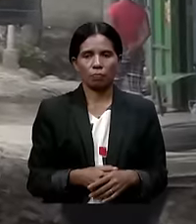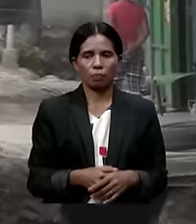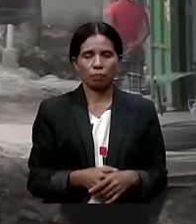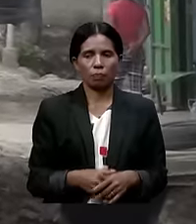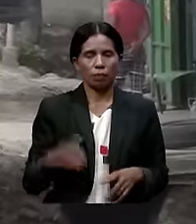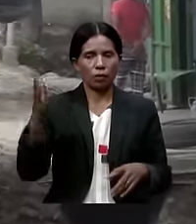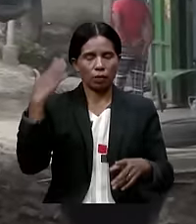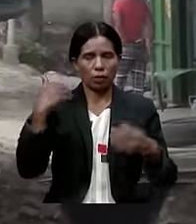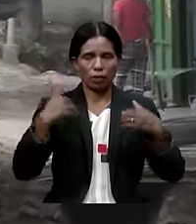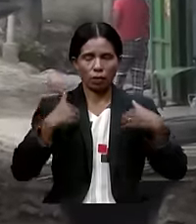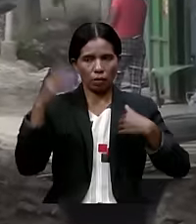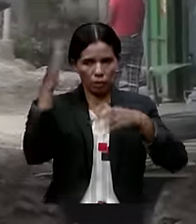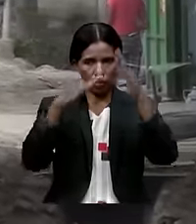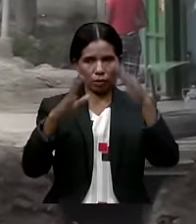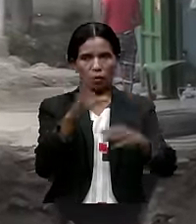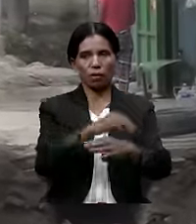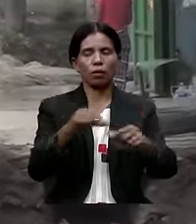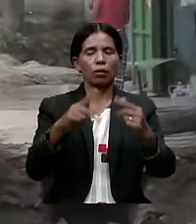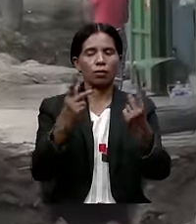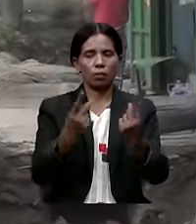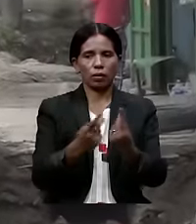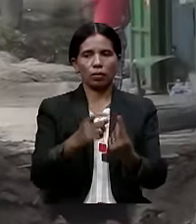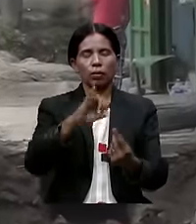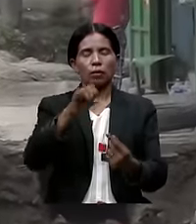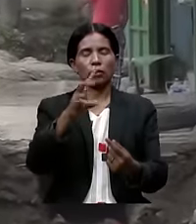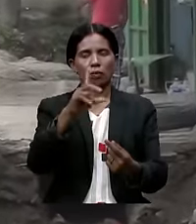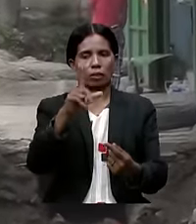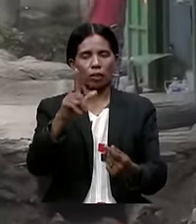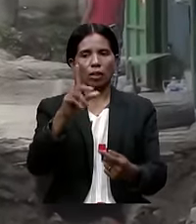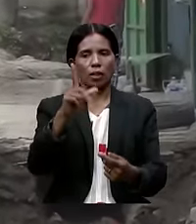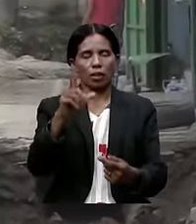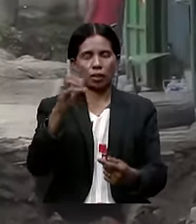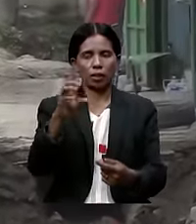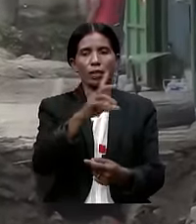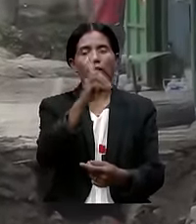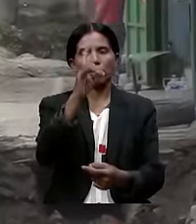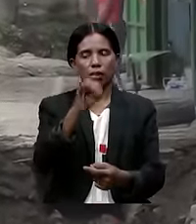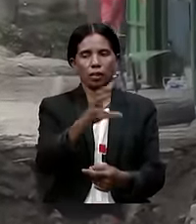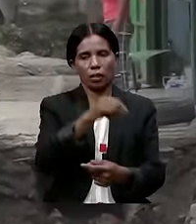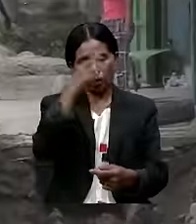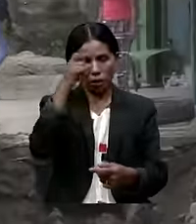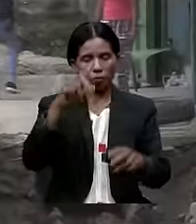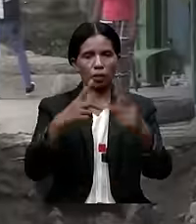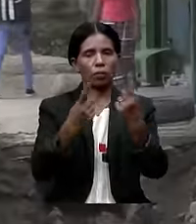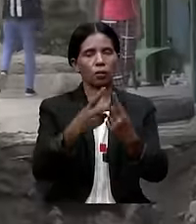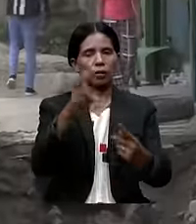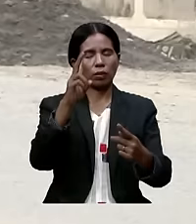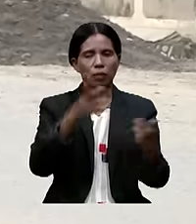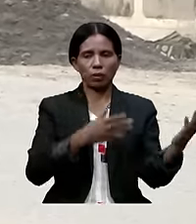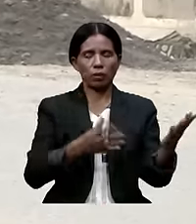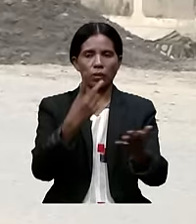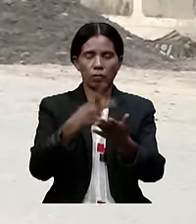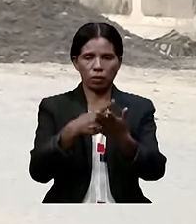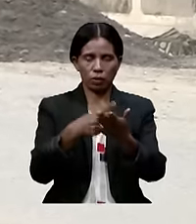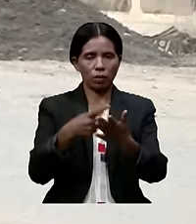Antes ne mostu desentendimento entre companhia Zuvicali LDA no Dili United, tamba companhia Ruane, hata mahoto